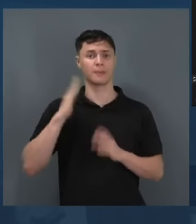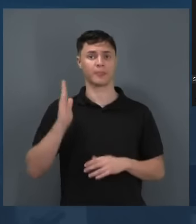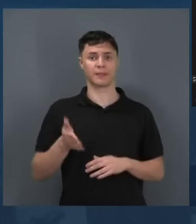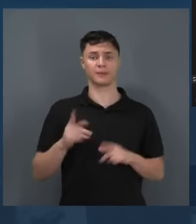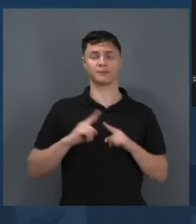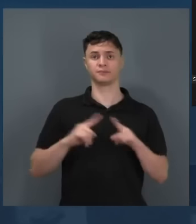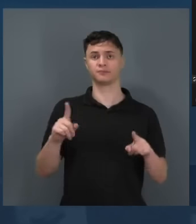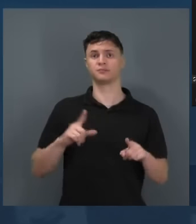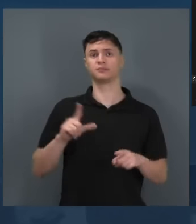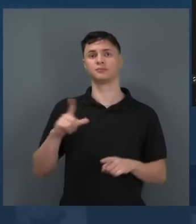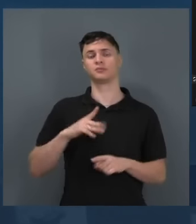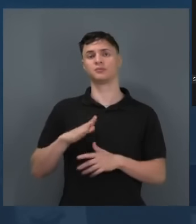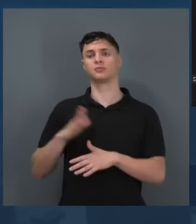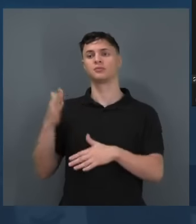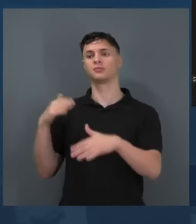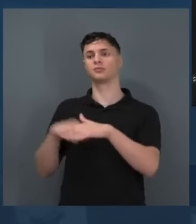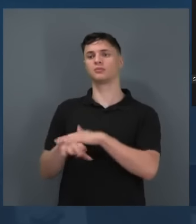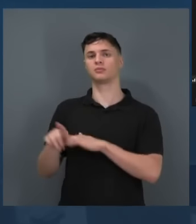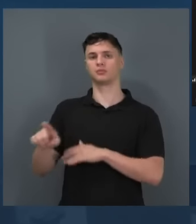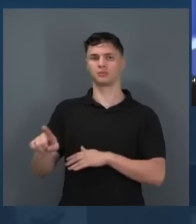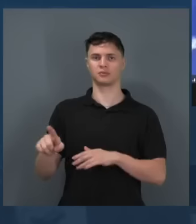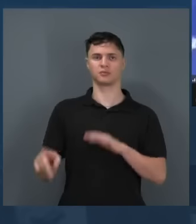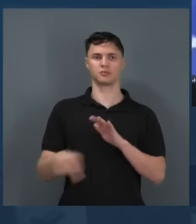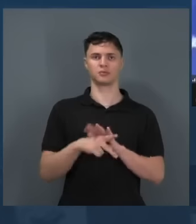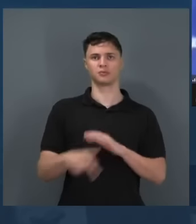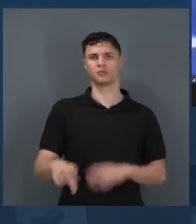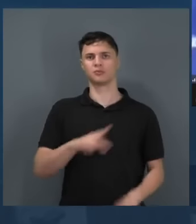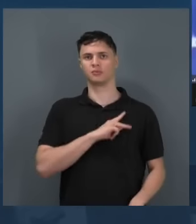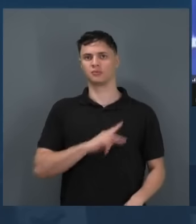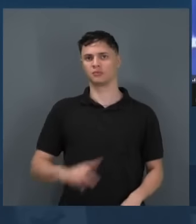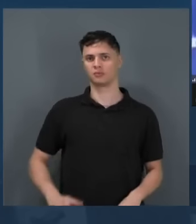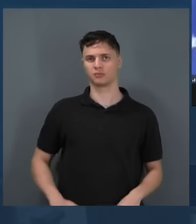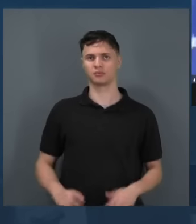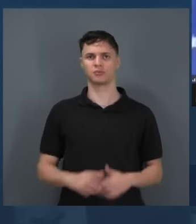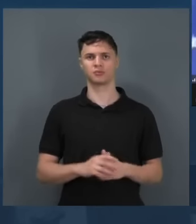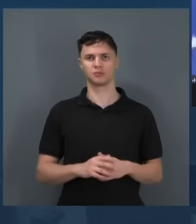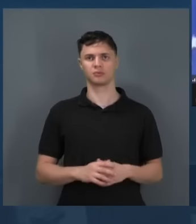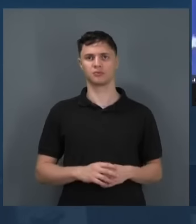lá engavetado na mesa do presidente